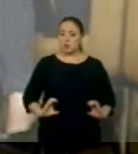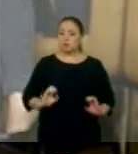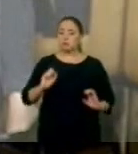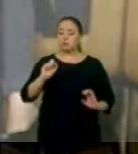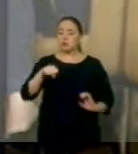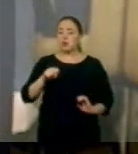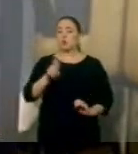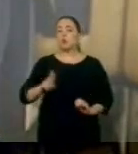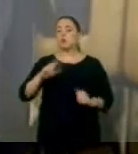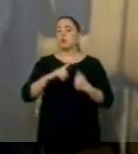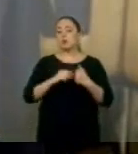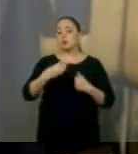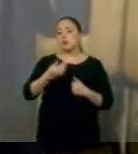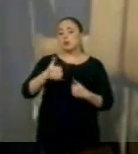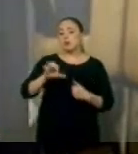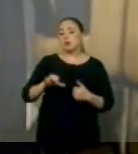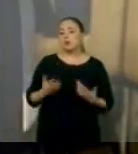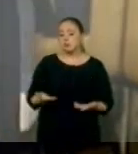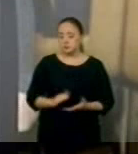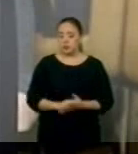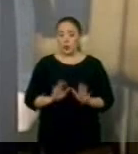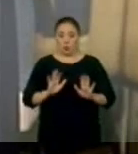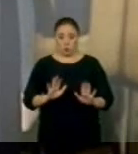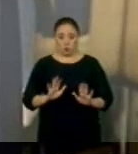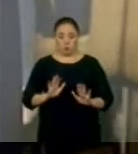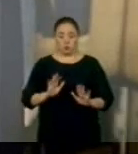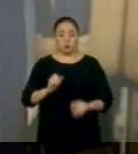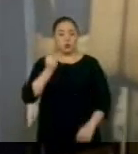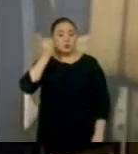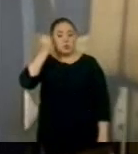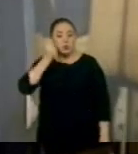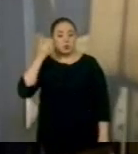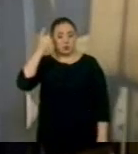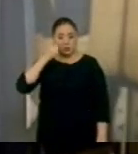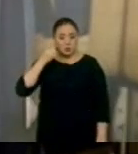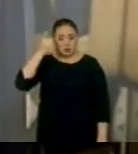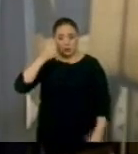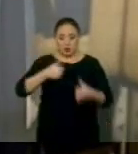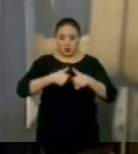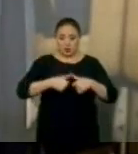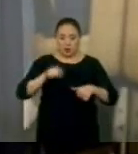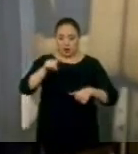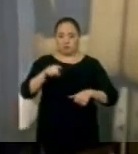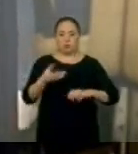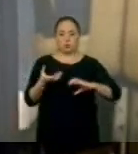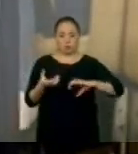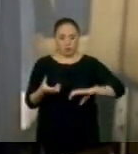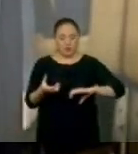319. Ora, o parlamentar está no Congresso Nacional